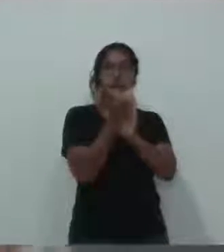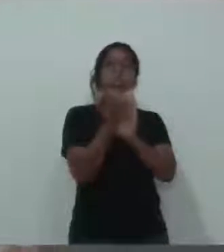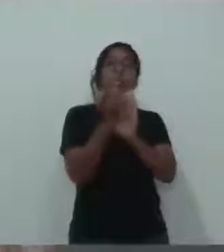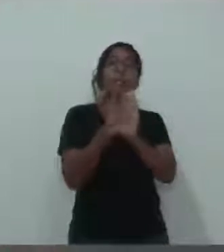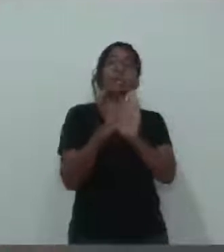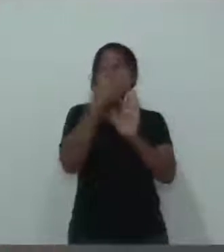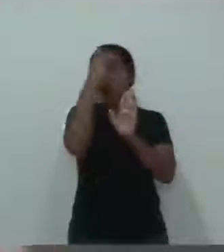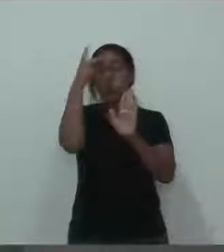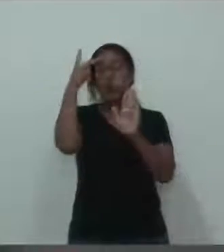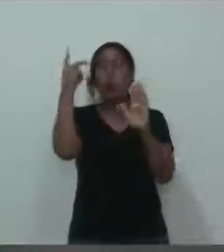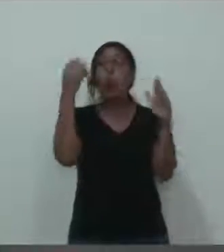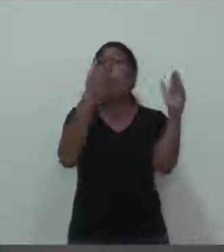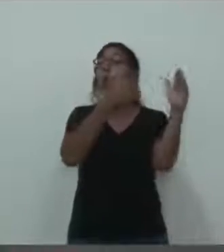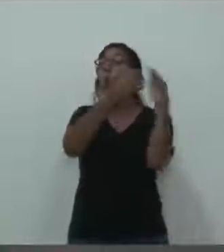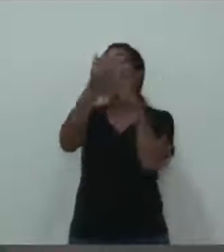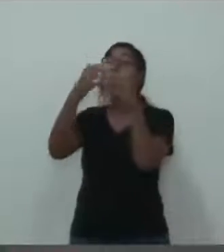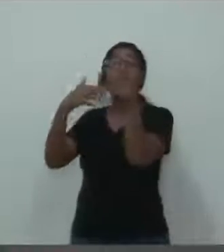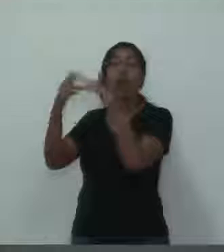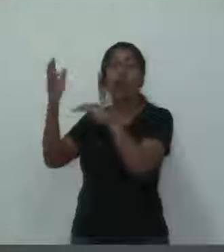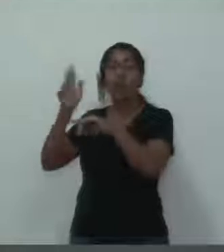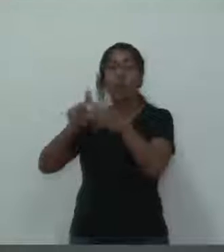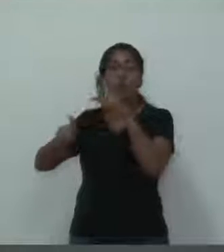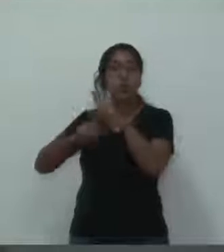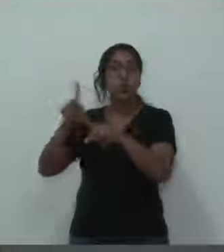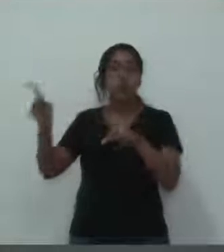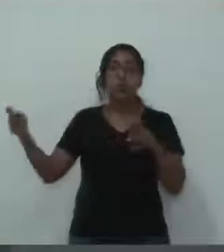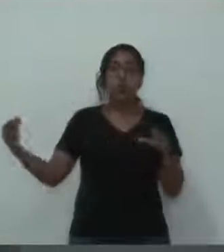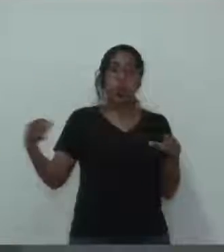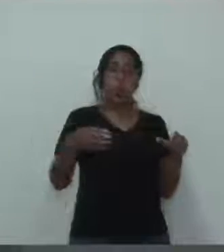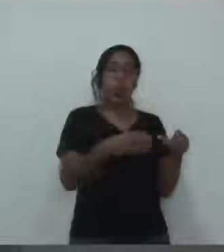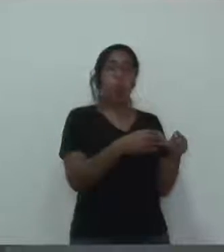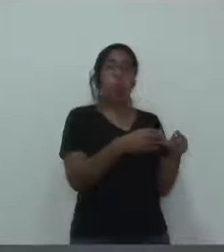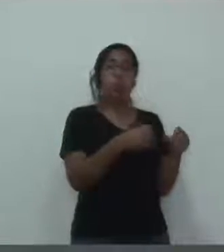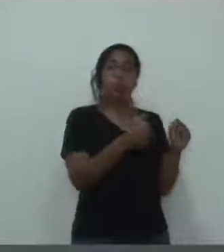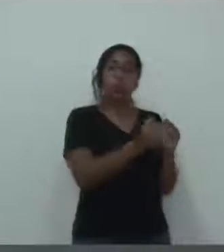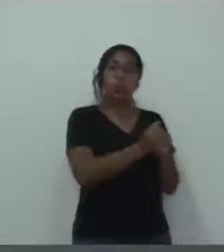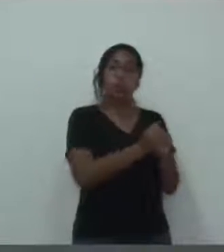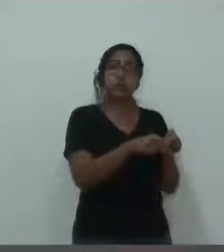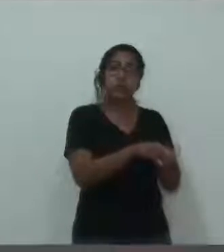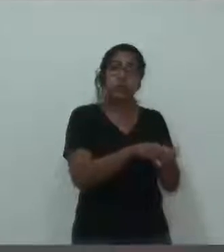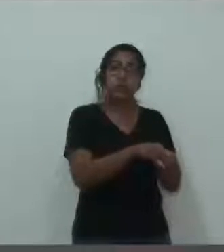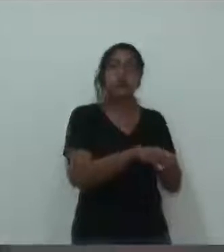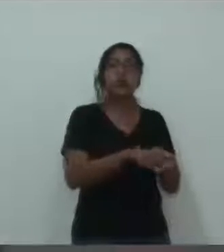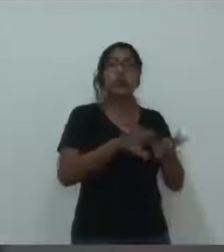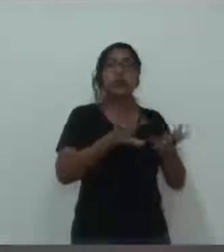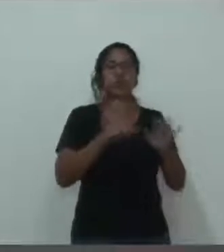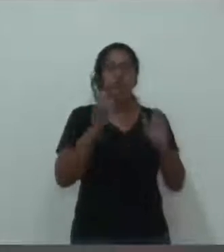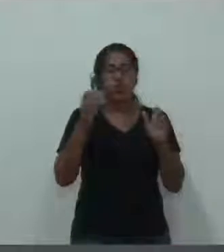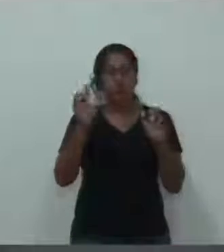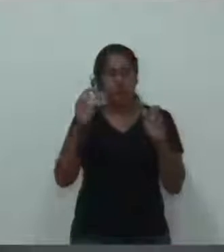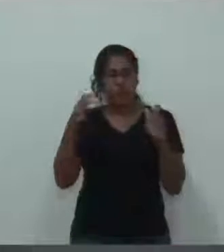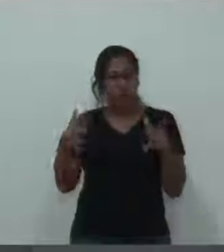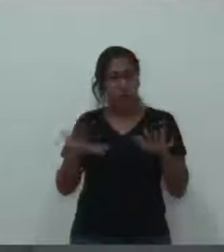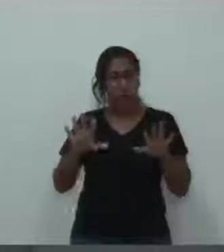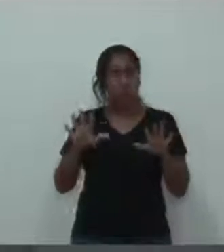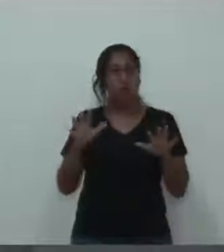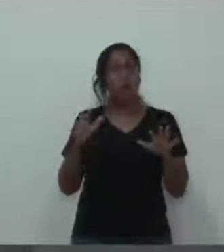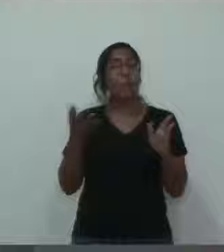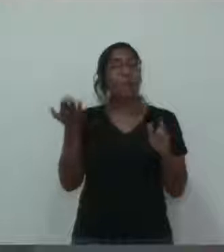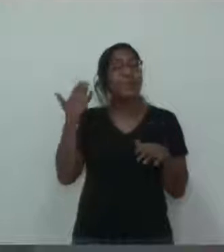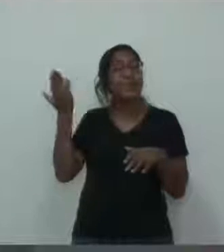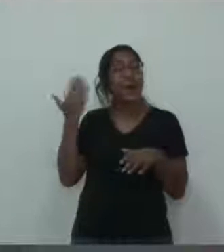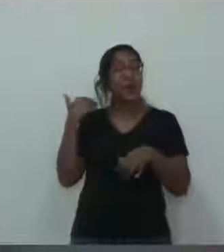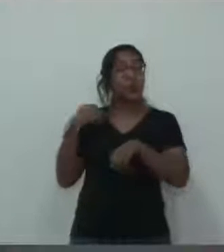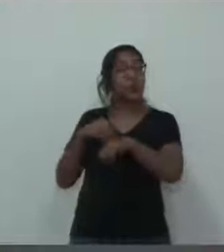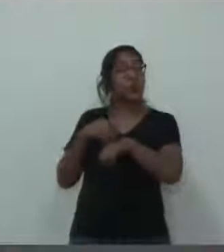a população também. Quando a gente fala de plano de mobilidade, a população precisa ser ouvida. Então, só para não ser redundante, foi essa a ideia da gente fazer